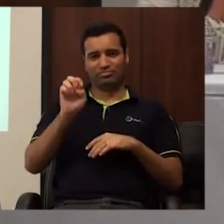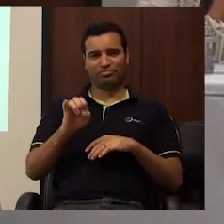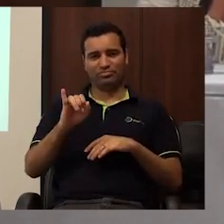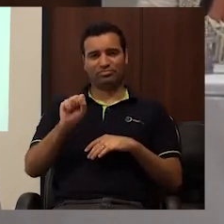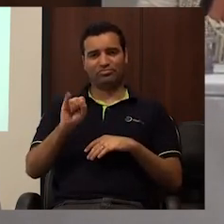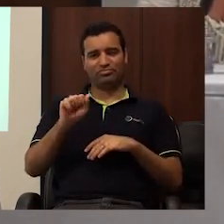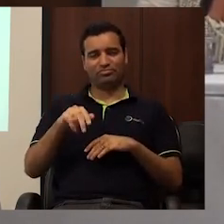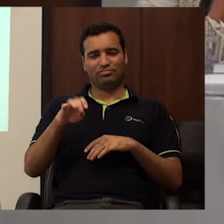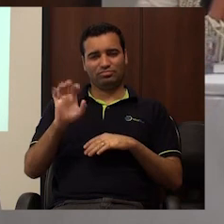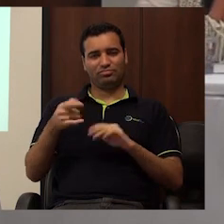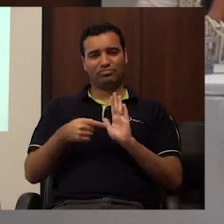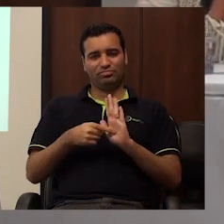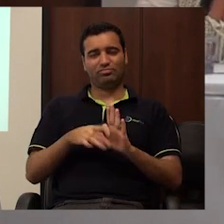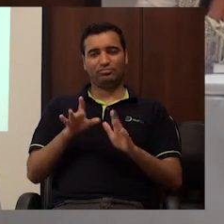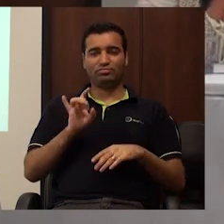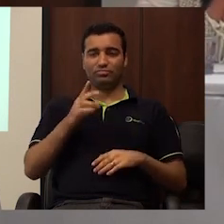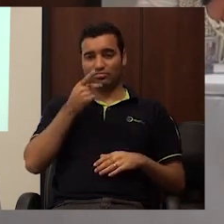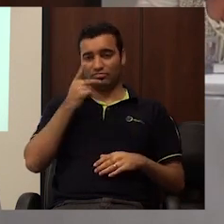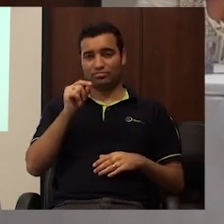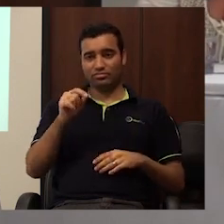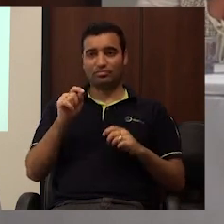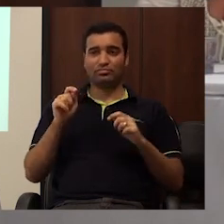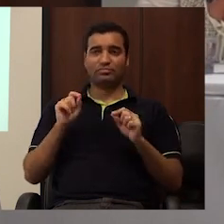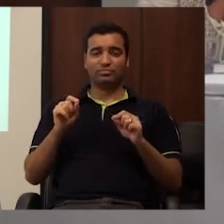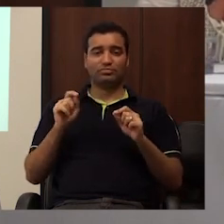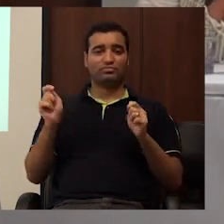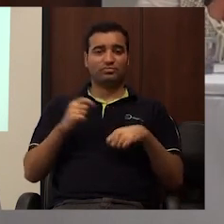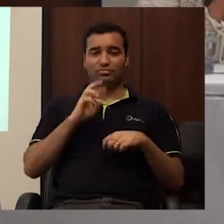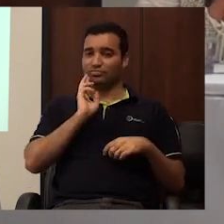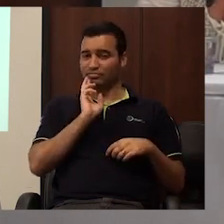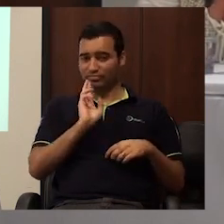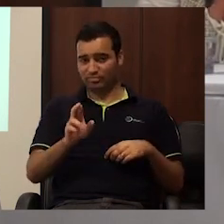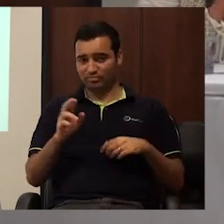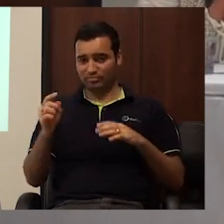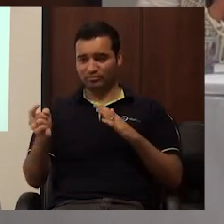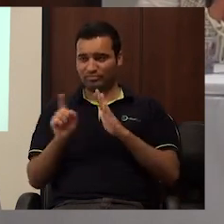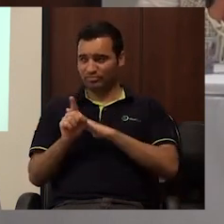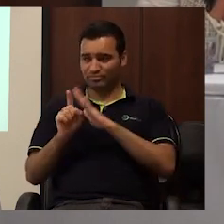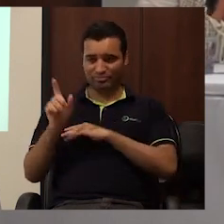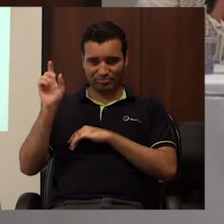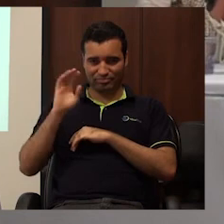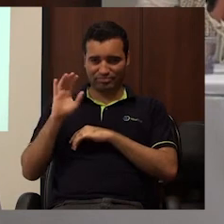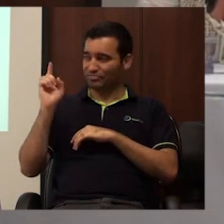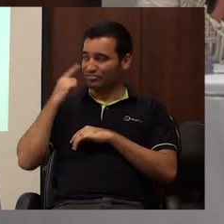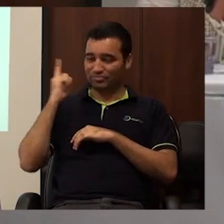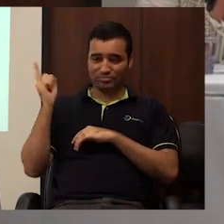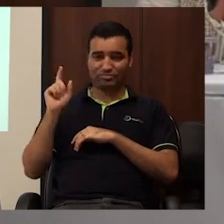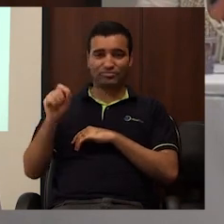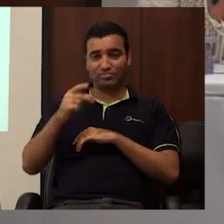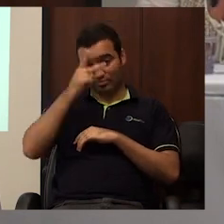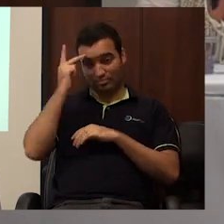vou apenas dizer que quem poderia responder essas perguntas, né, são